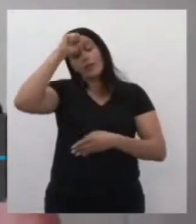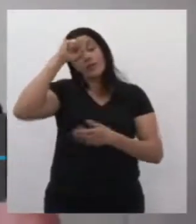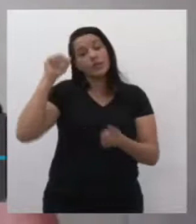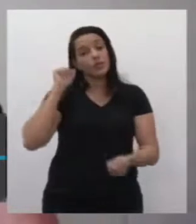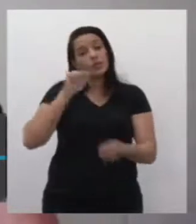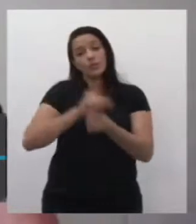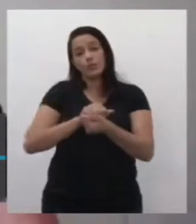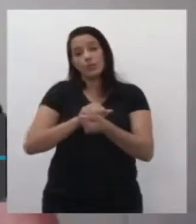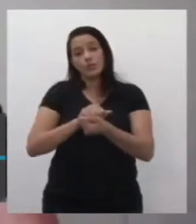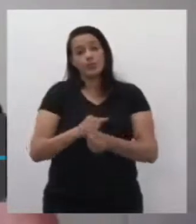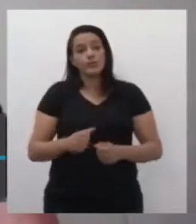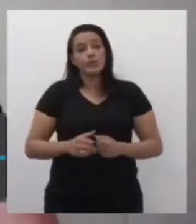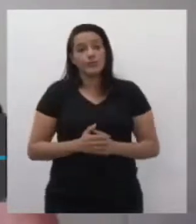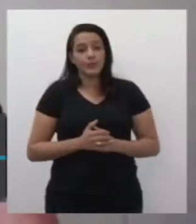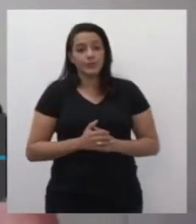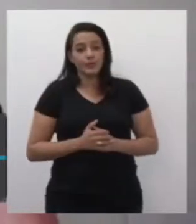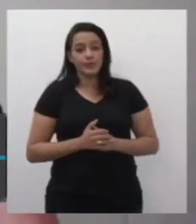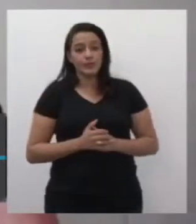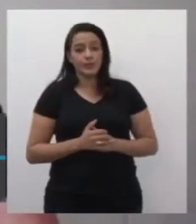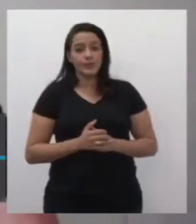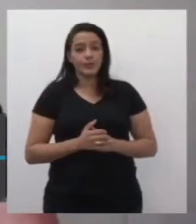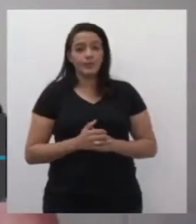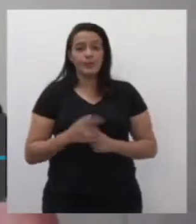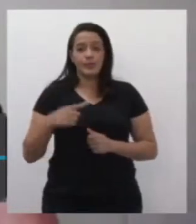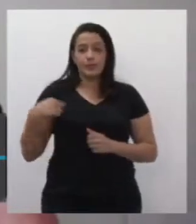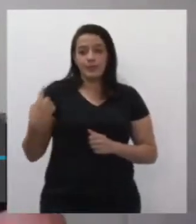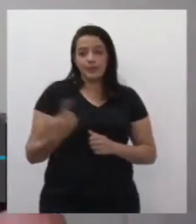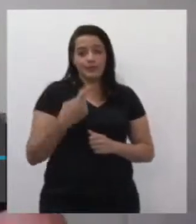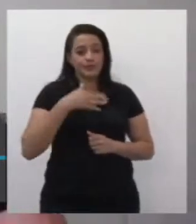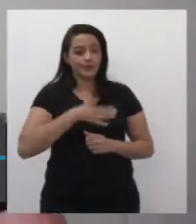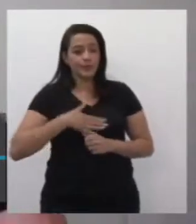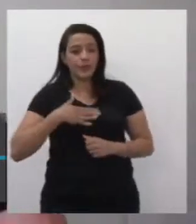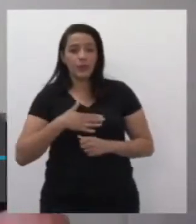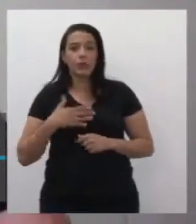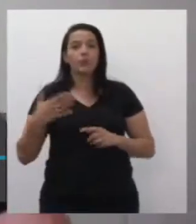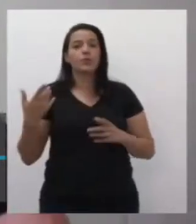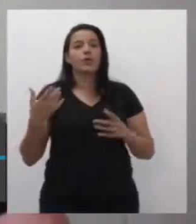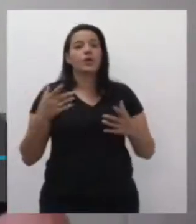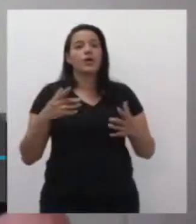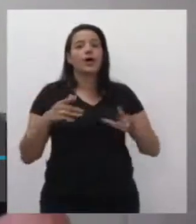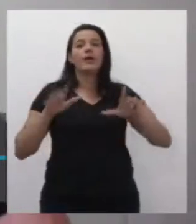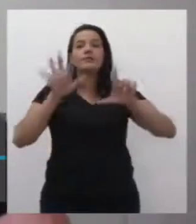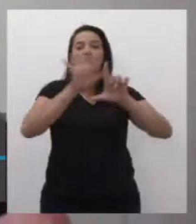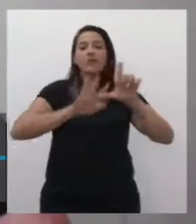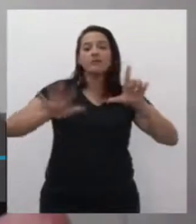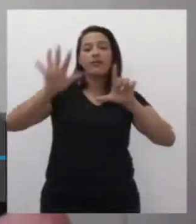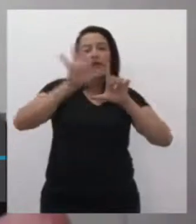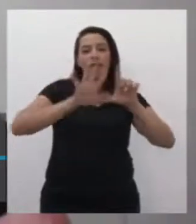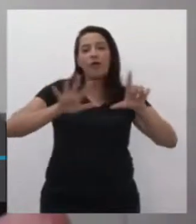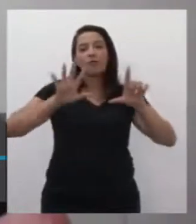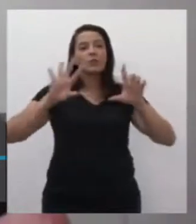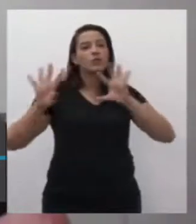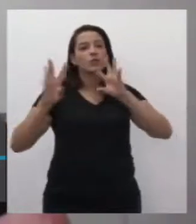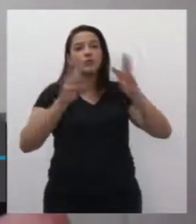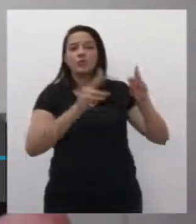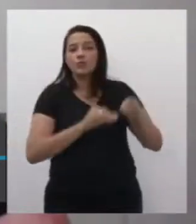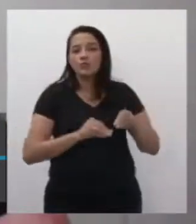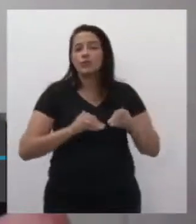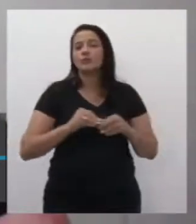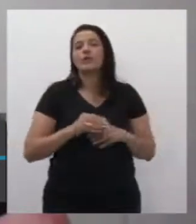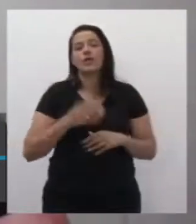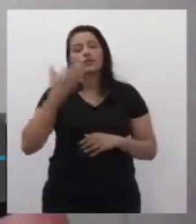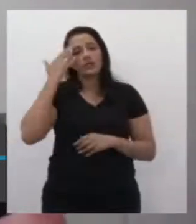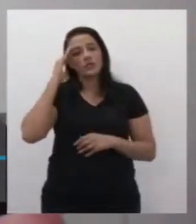gente tem muito apreço às plataformas, né? E por isso que a gente tem feito essa discussão, porque a